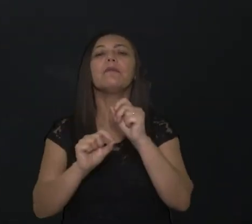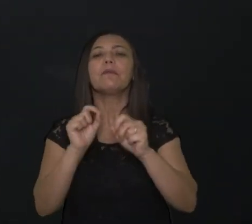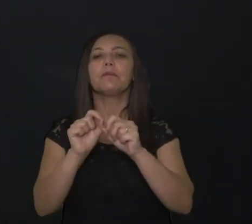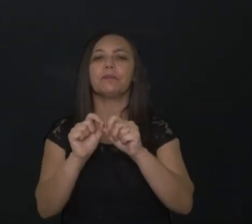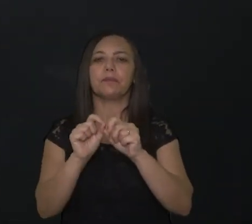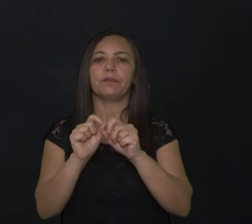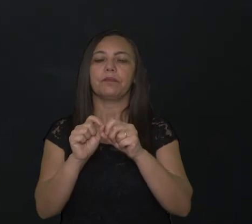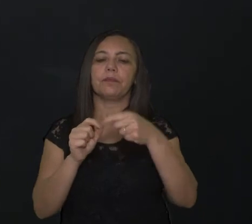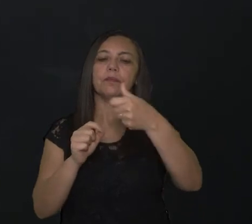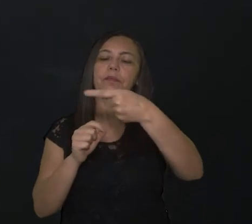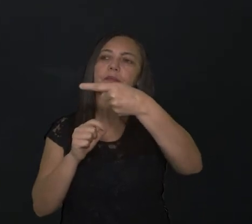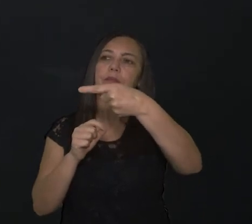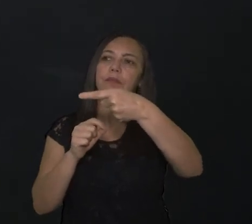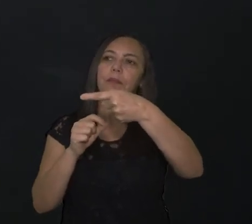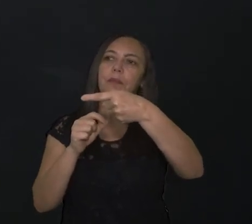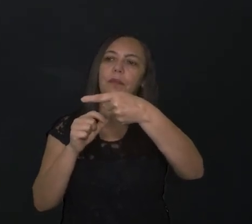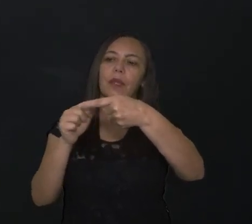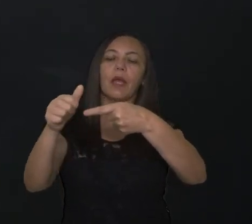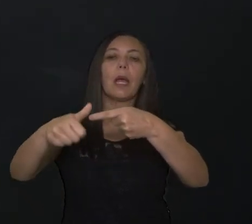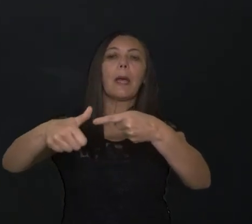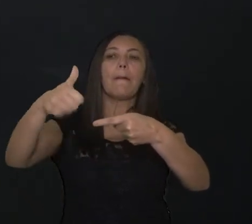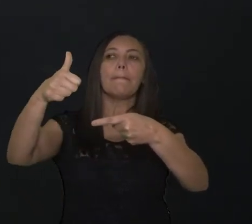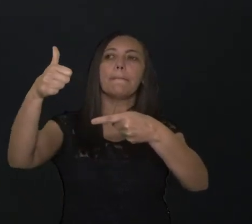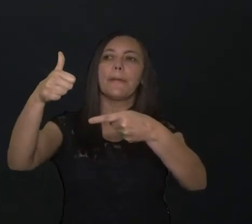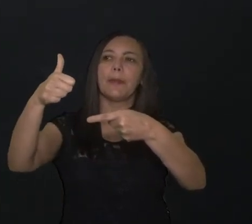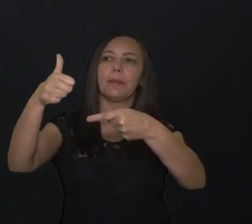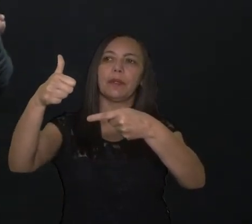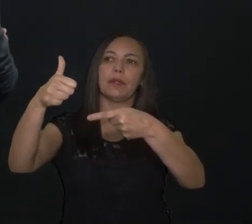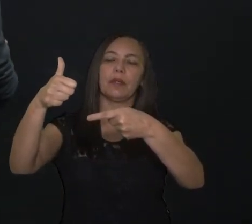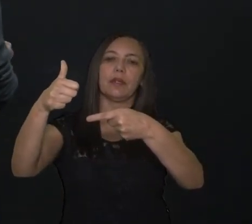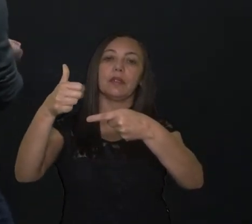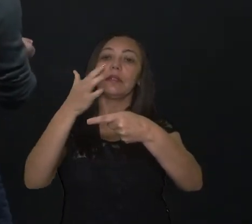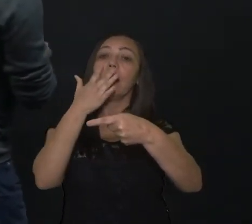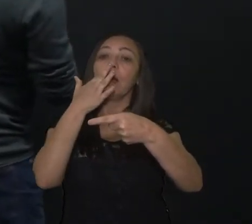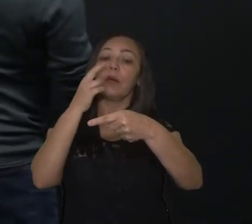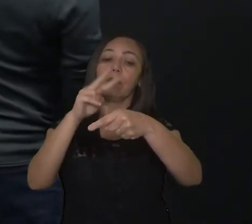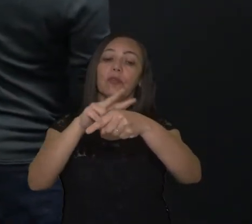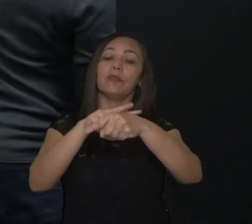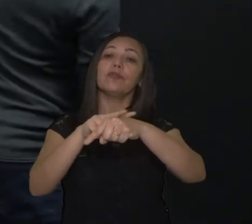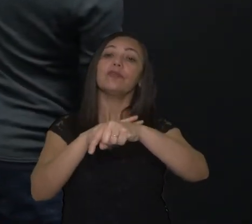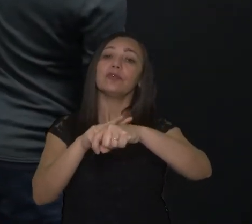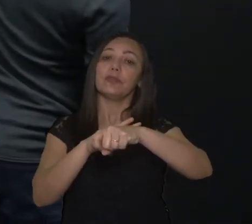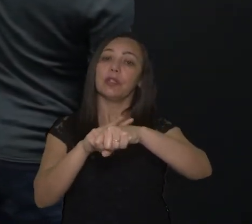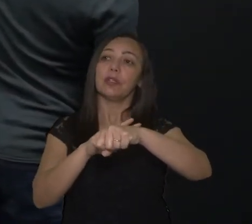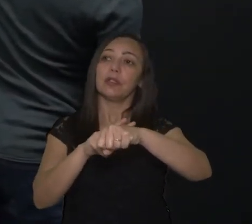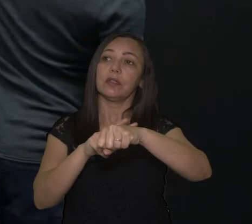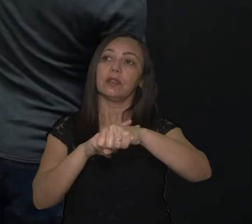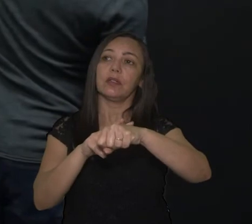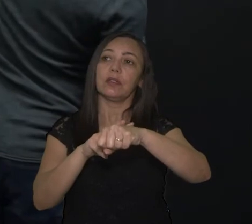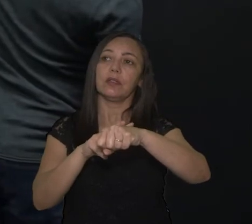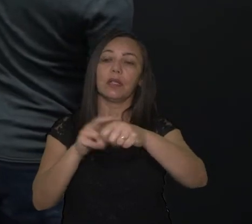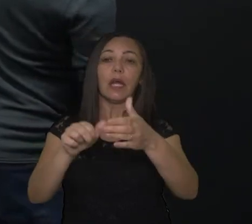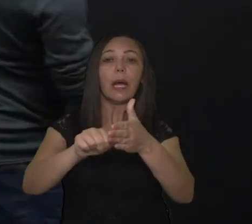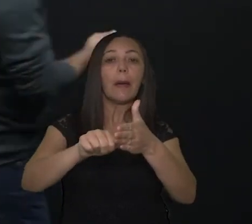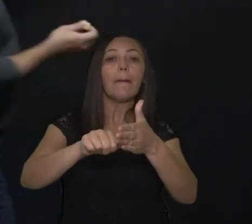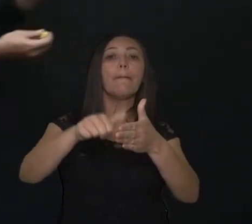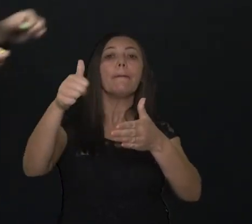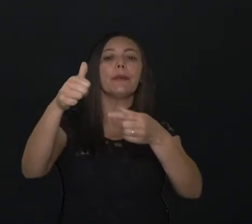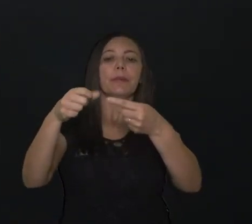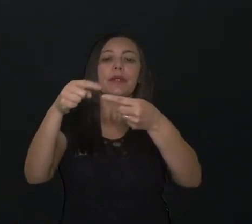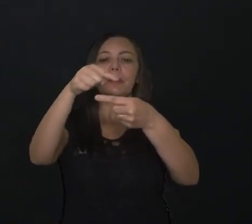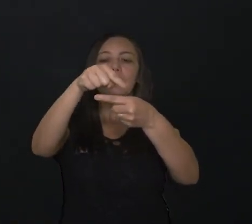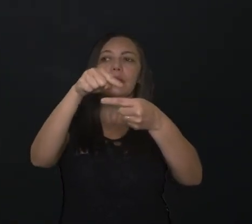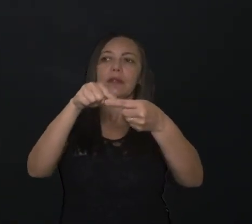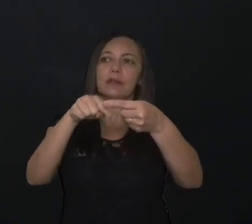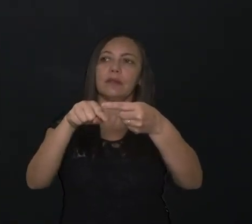então o seguinte, pessoal. Essa primeira parte que eu vou pegar de verde, tá? A primeira fração é essa primeira fração